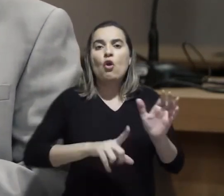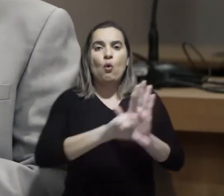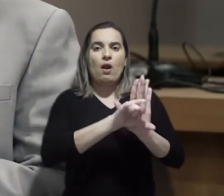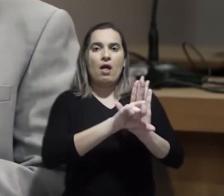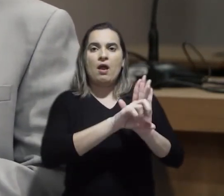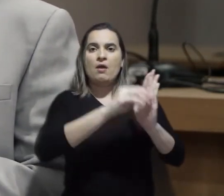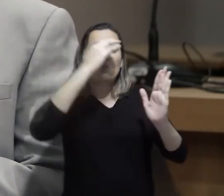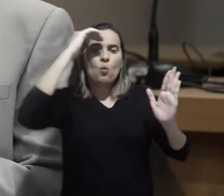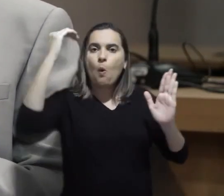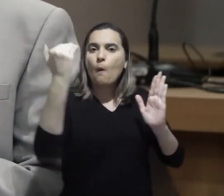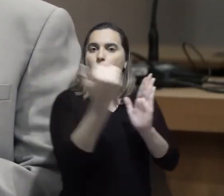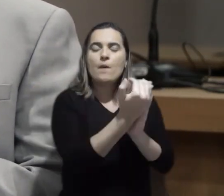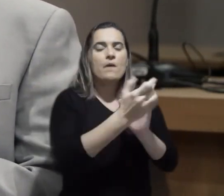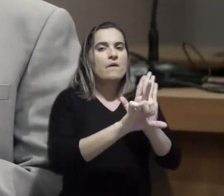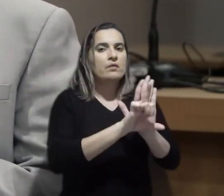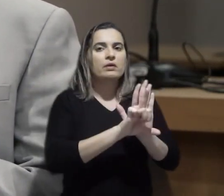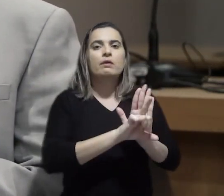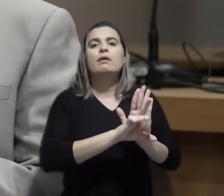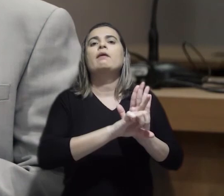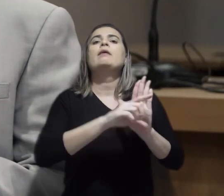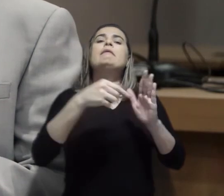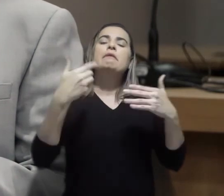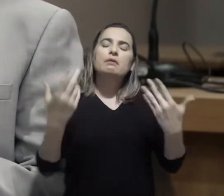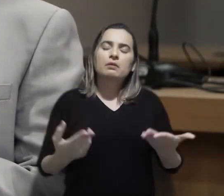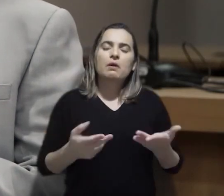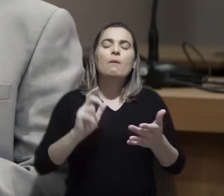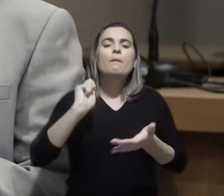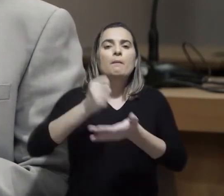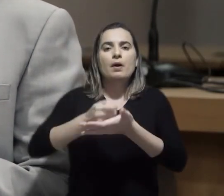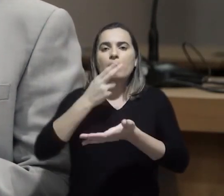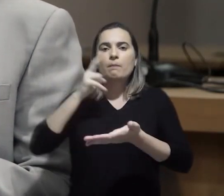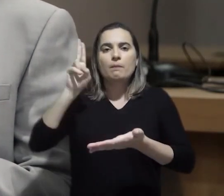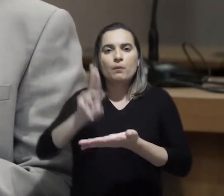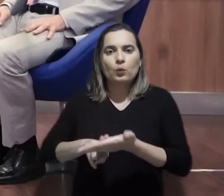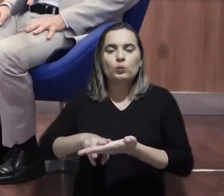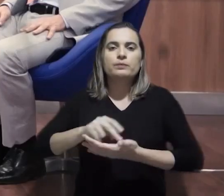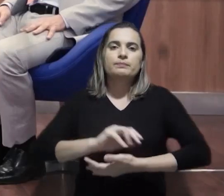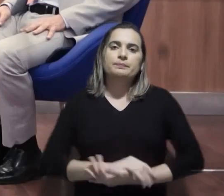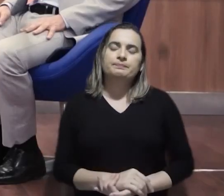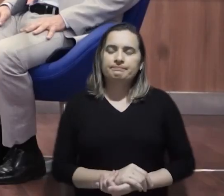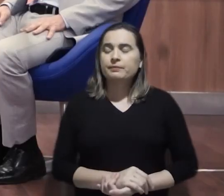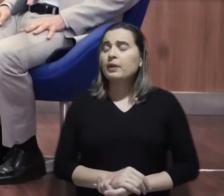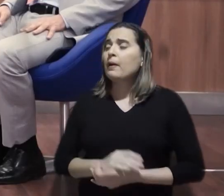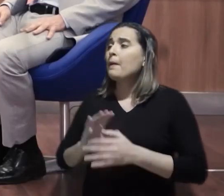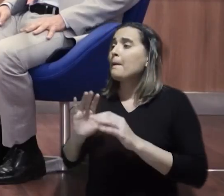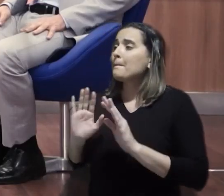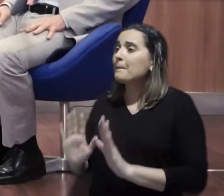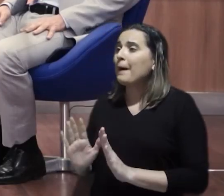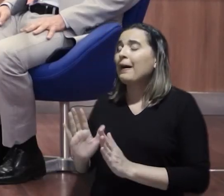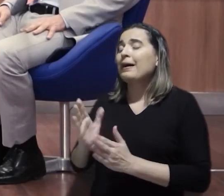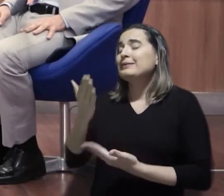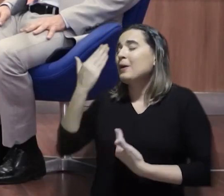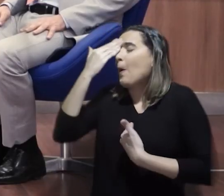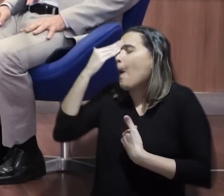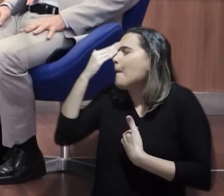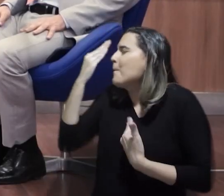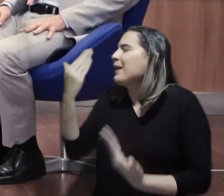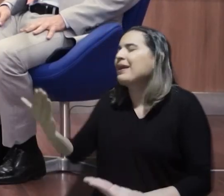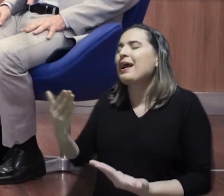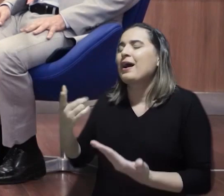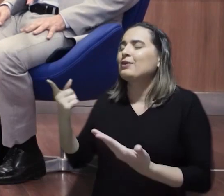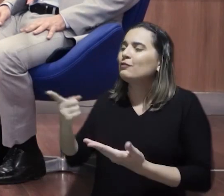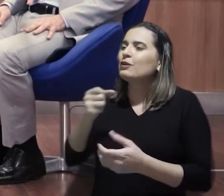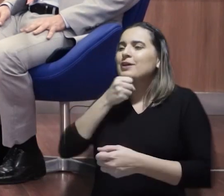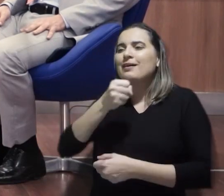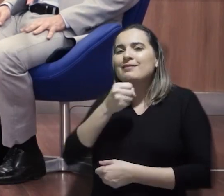sanções previstas na Lei 9.504 para a propaganda extemporânea. Dr. Carlos Wagner, juiz federal, muito obrigada pela